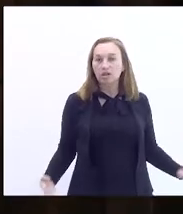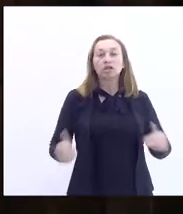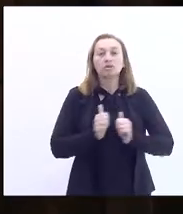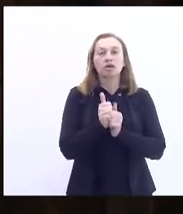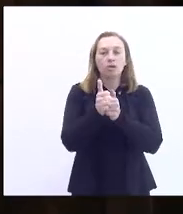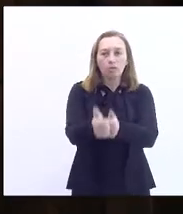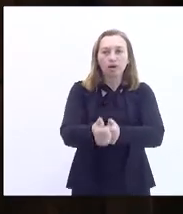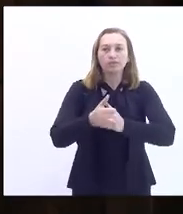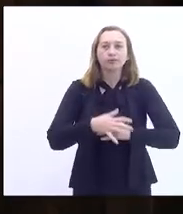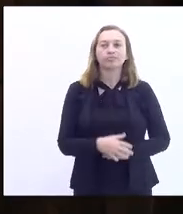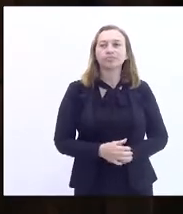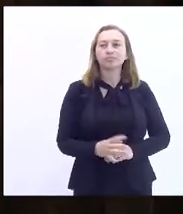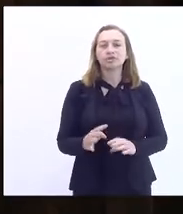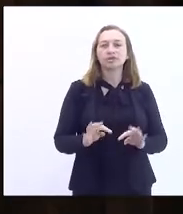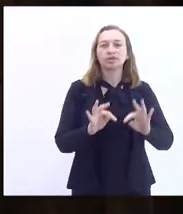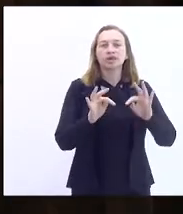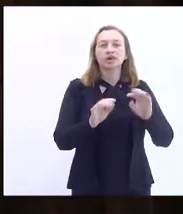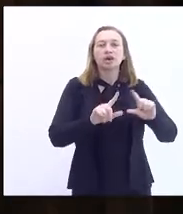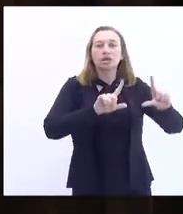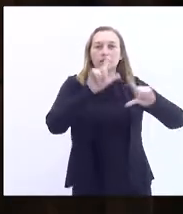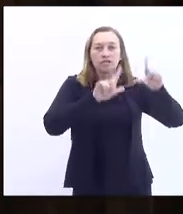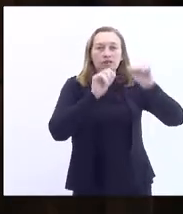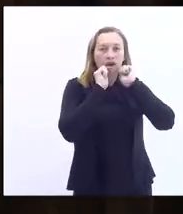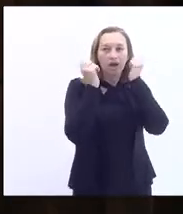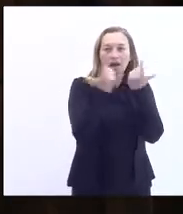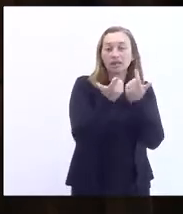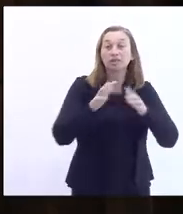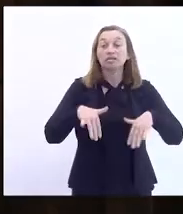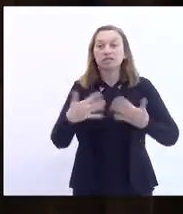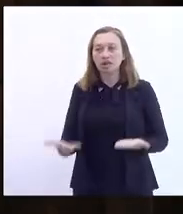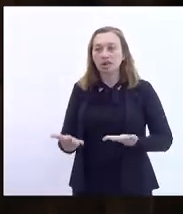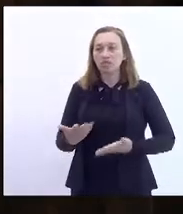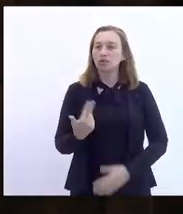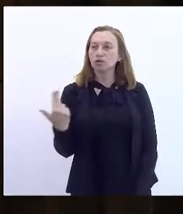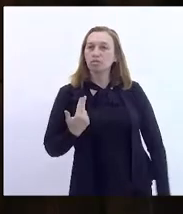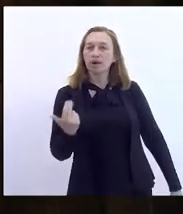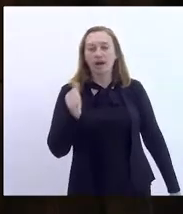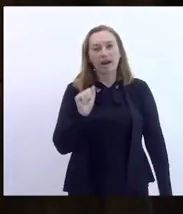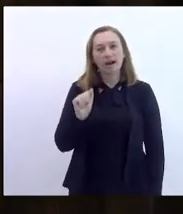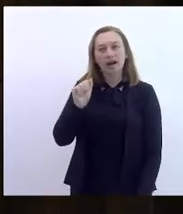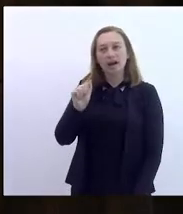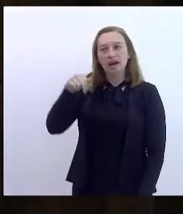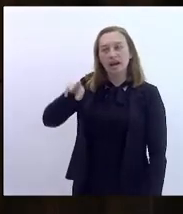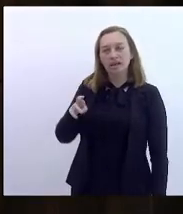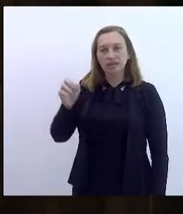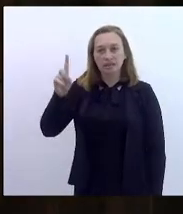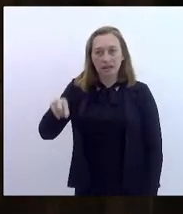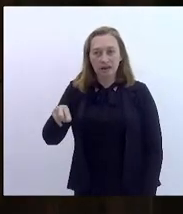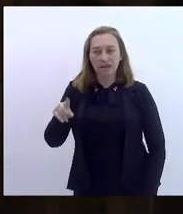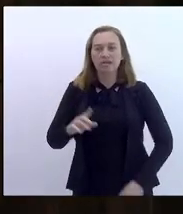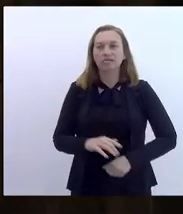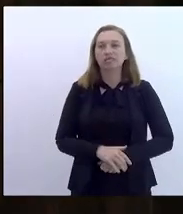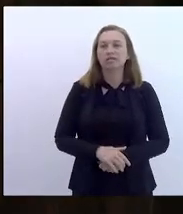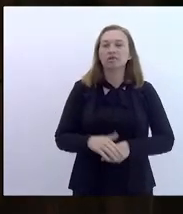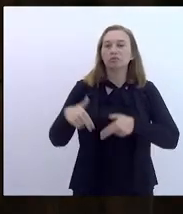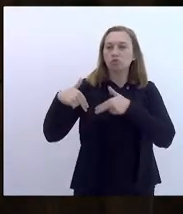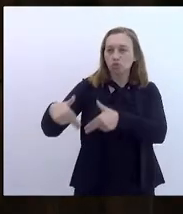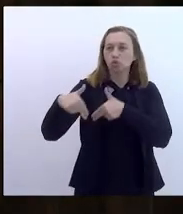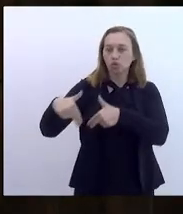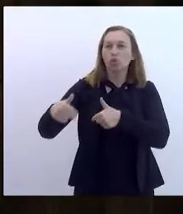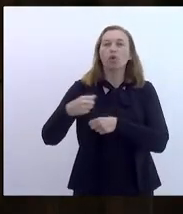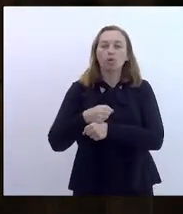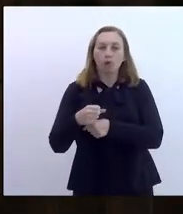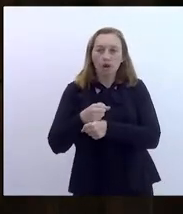acompanha aí pegar pela TV alerj Então pessoal me chama André Lima já há algum tempo milito pelo